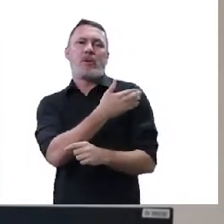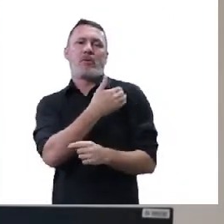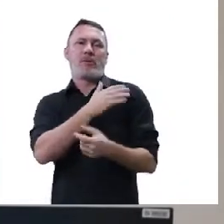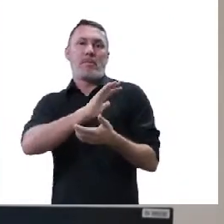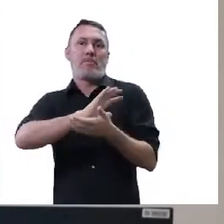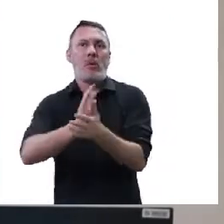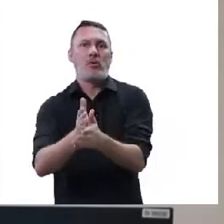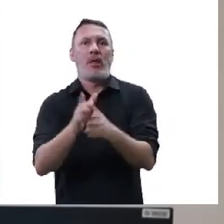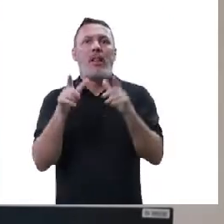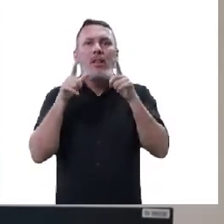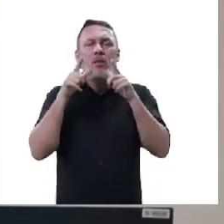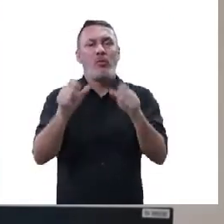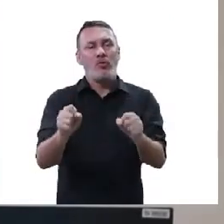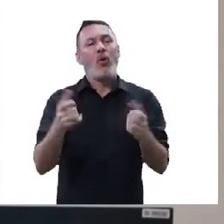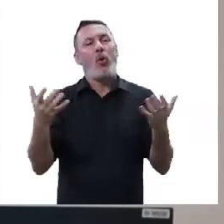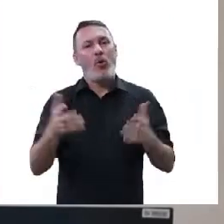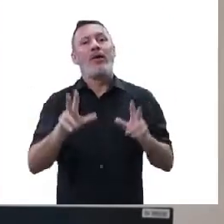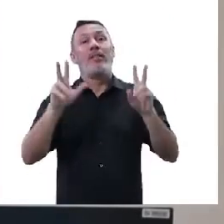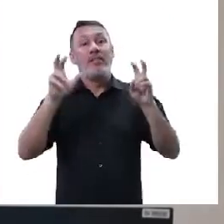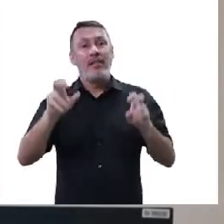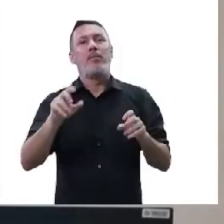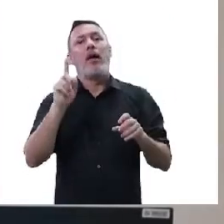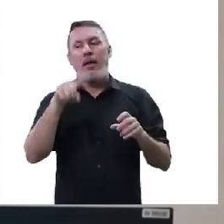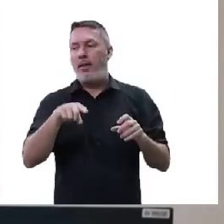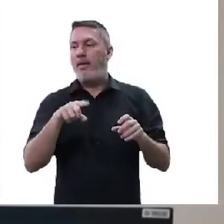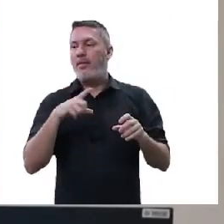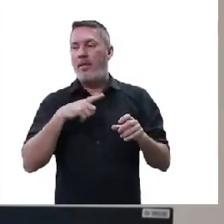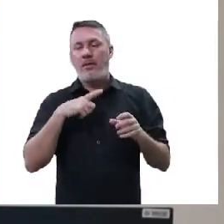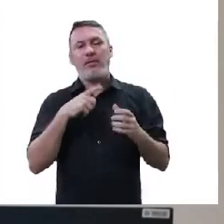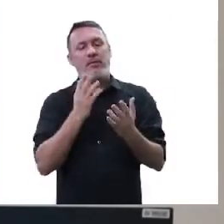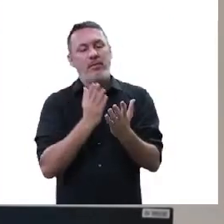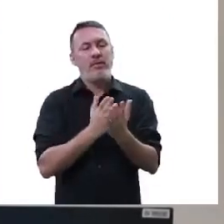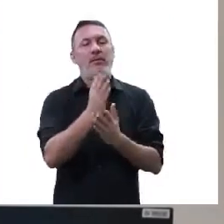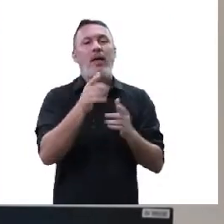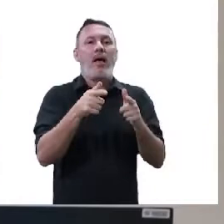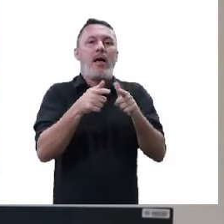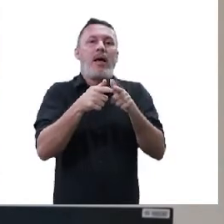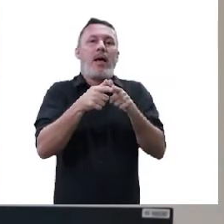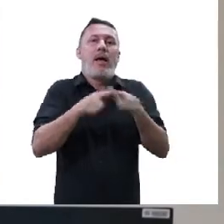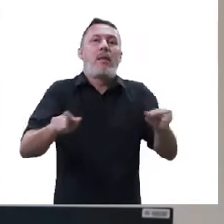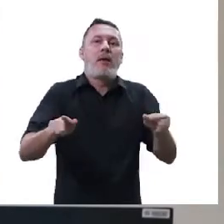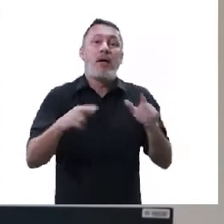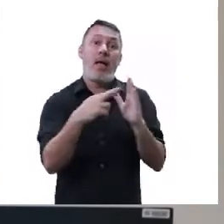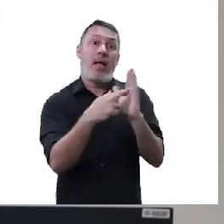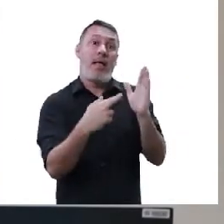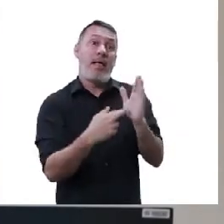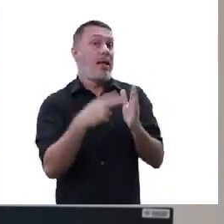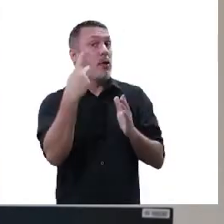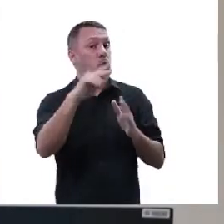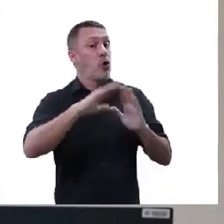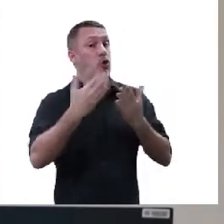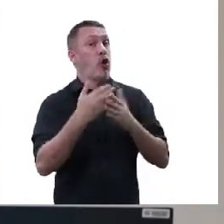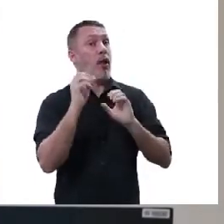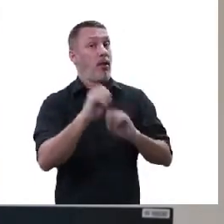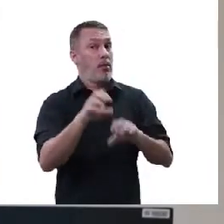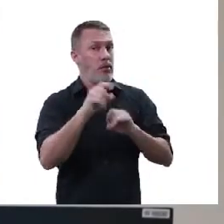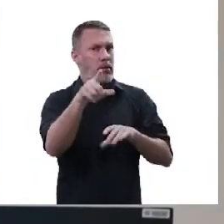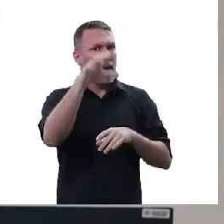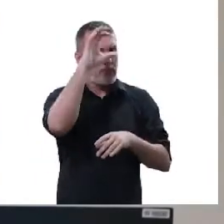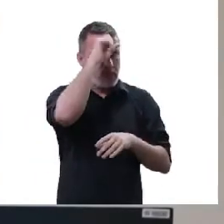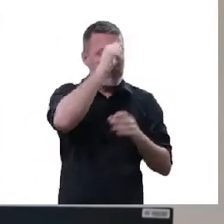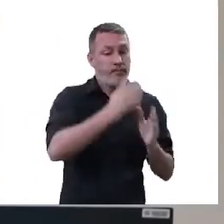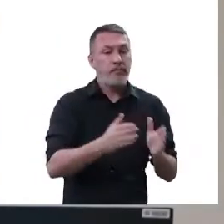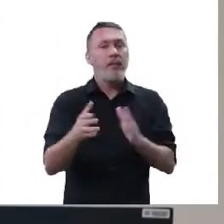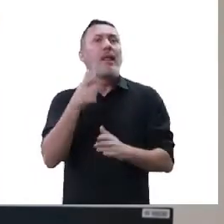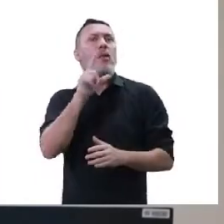nós vamos falar sobre isso, sobre, né, gramática normativa, aquilo que é ensinado na sua escola e o que, realmente é língua. Nós vamos